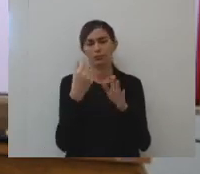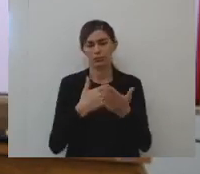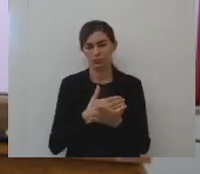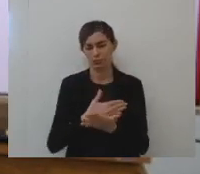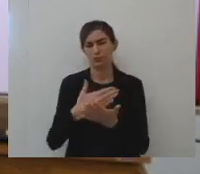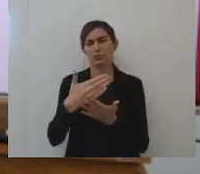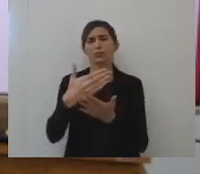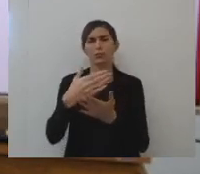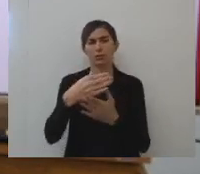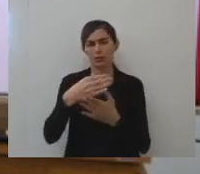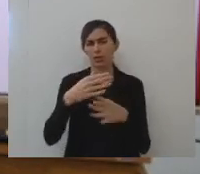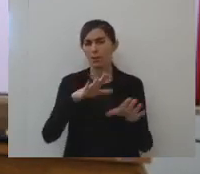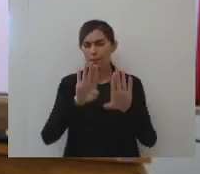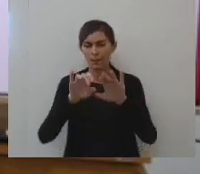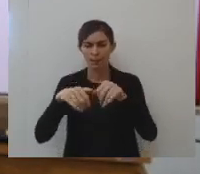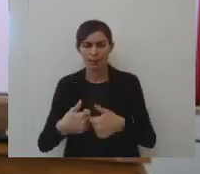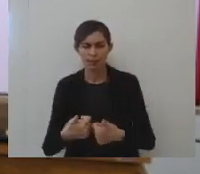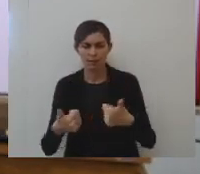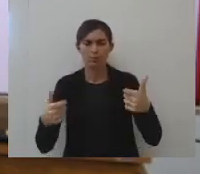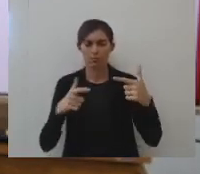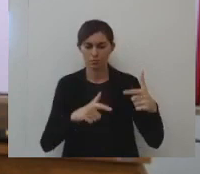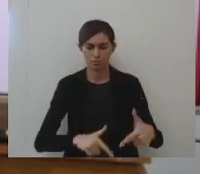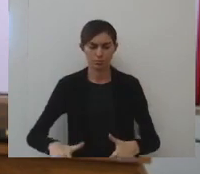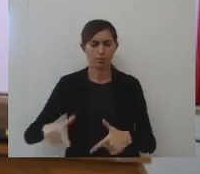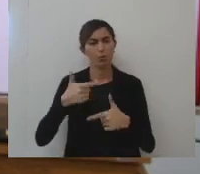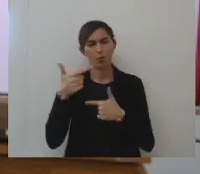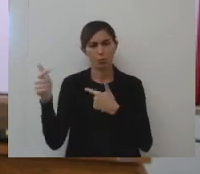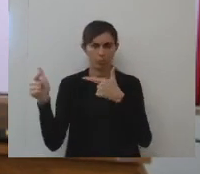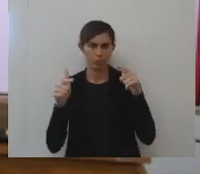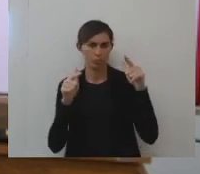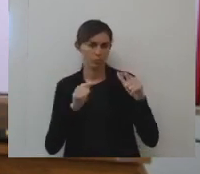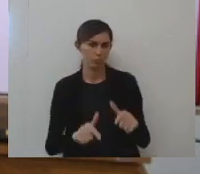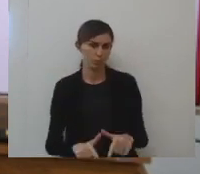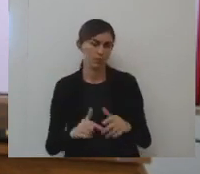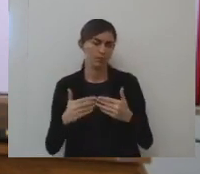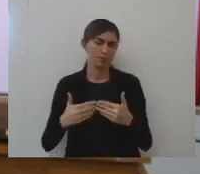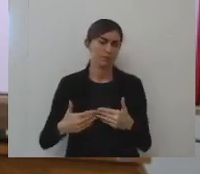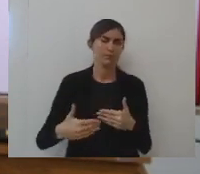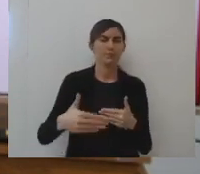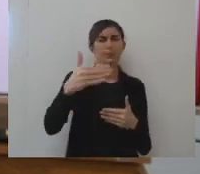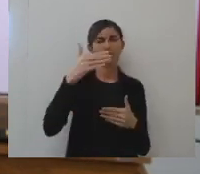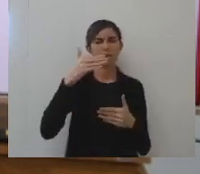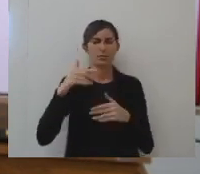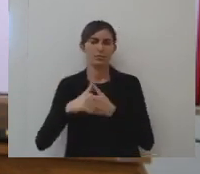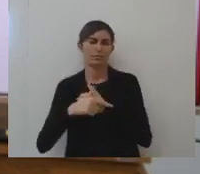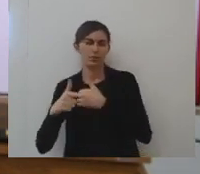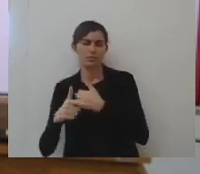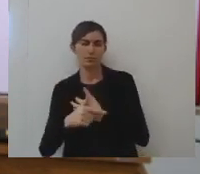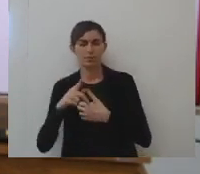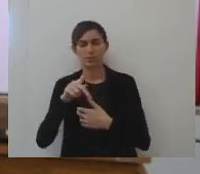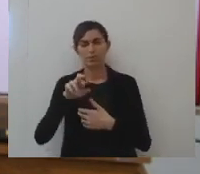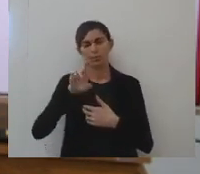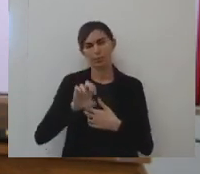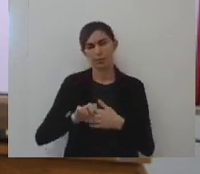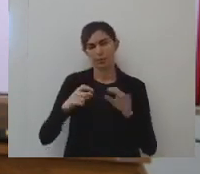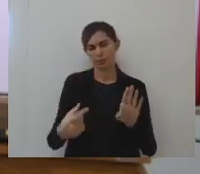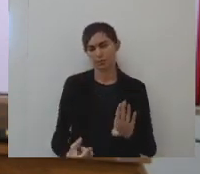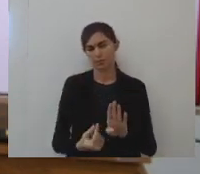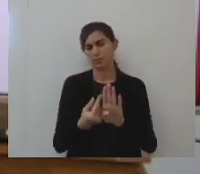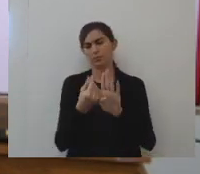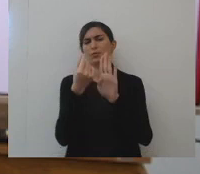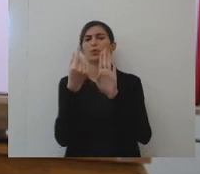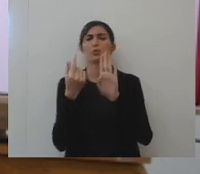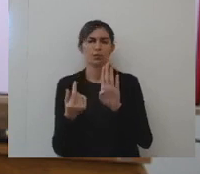começa a levar bens de um lugar para outro lugar, ele passa a assumir o papel do pré-burguês ou do